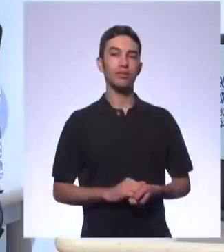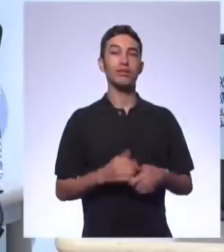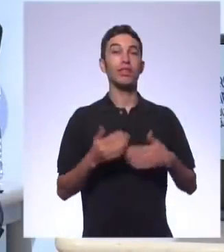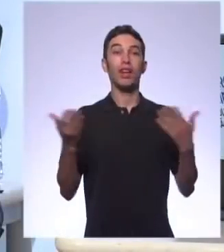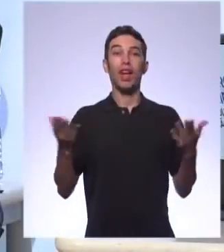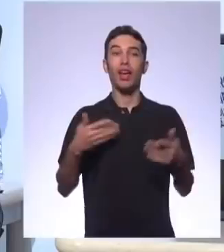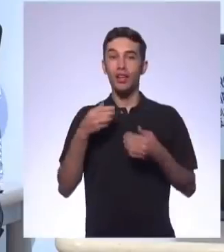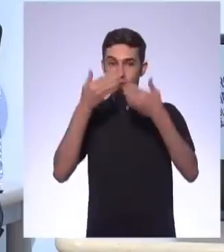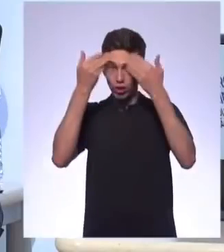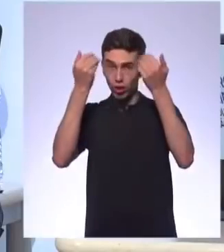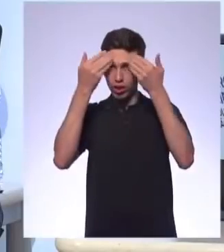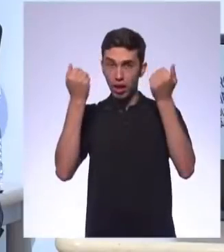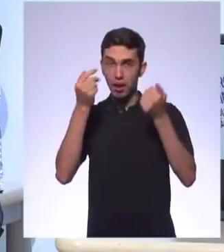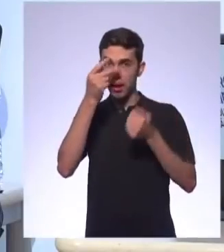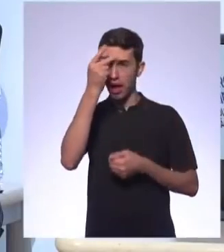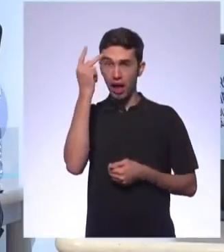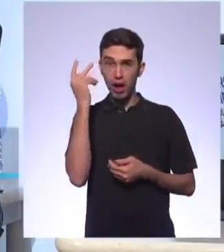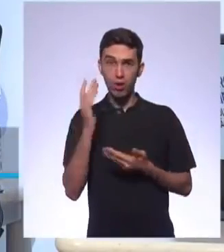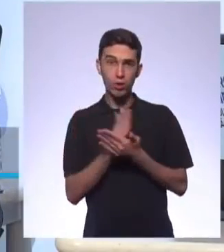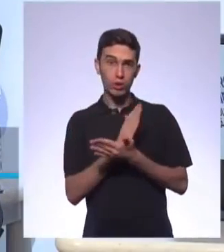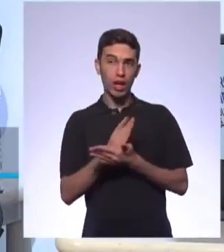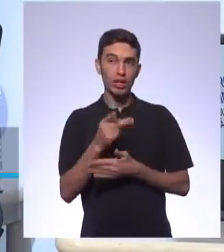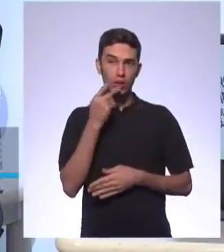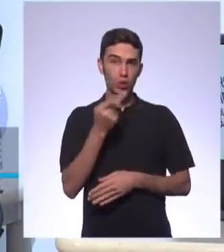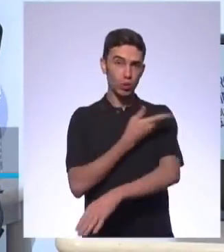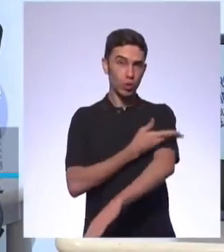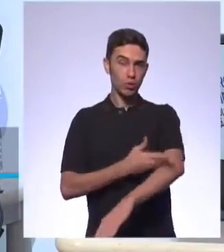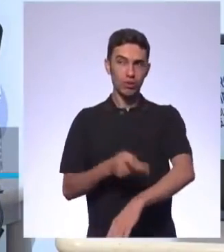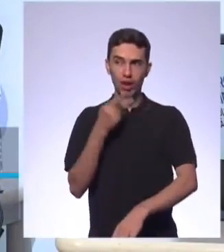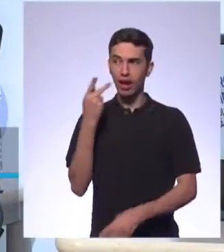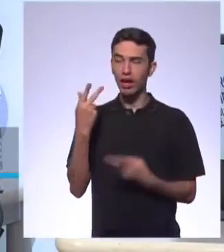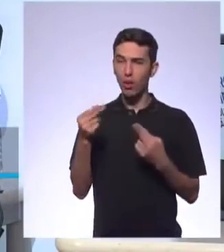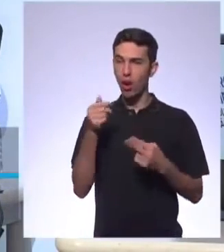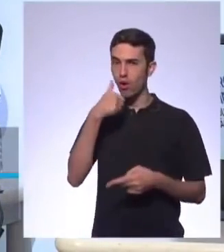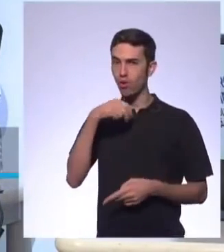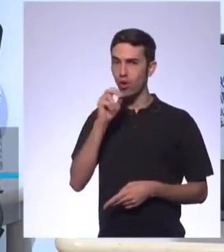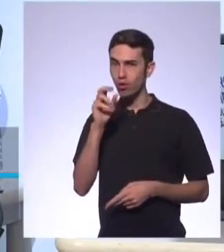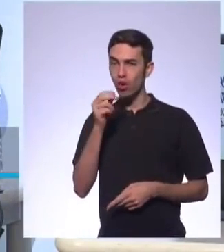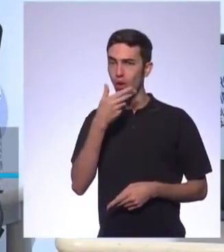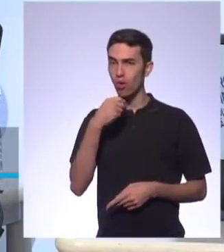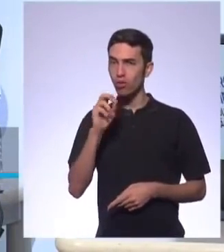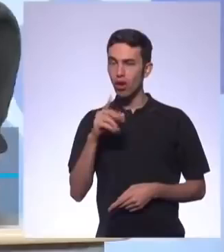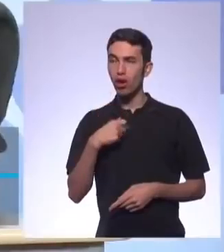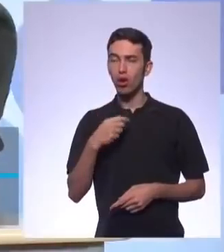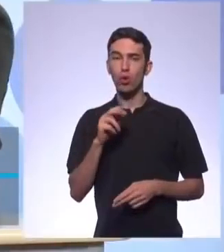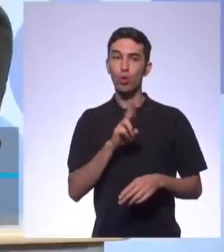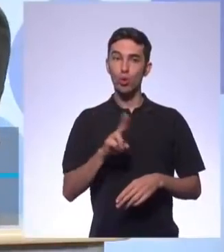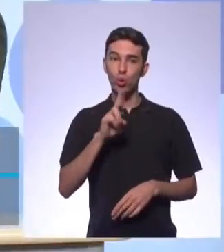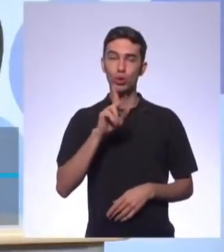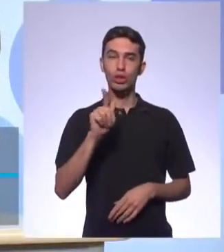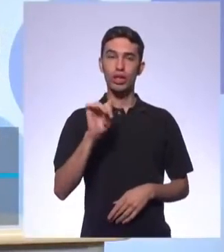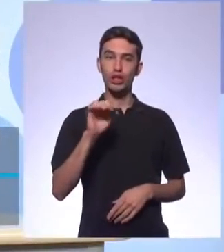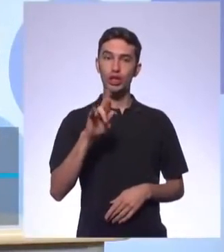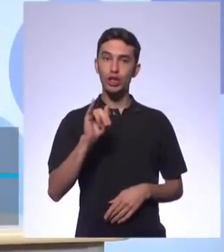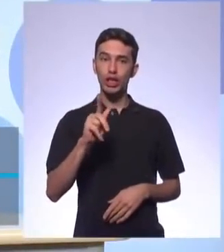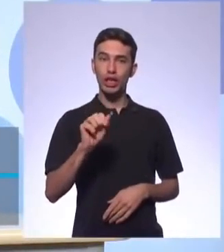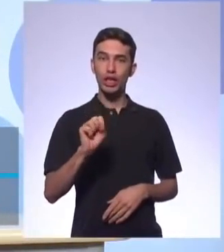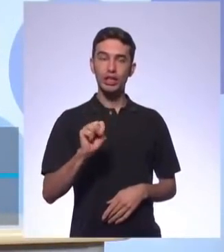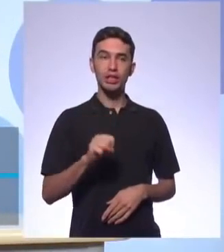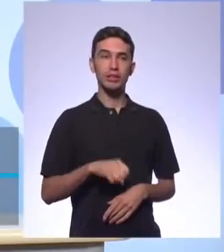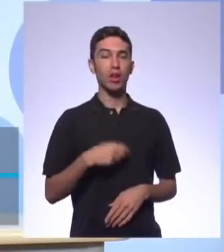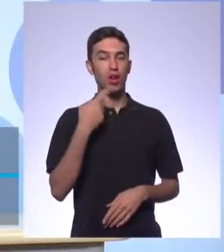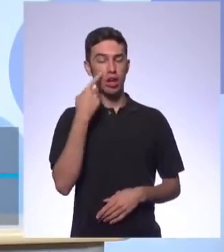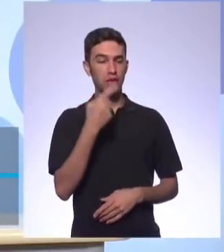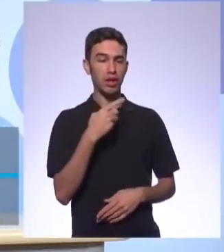E aí, Jonas, será que alguém ainda fala como os avós, usa gírias? Ó, eu encontrei algumas